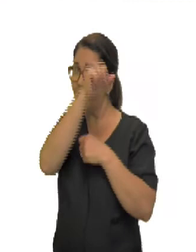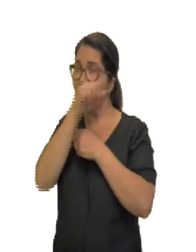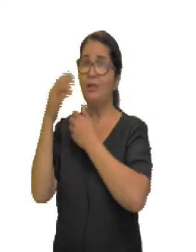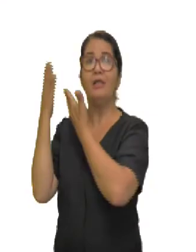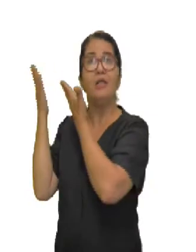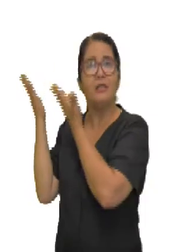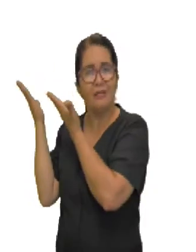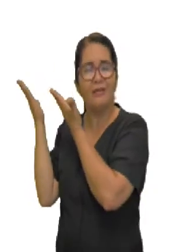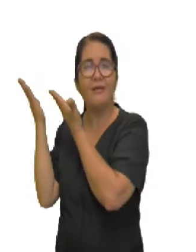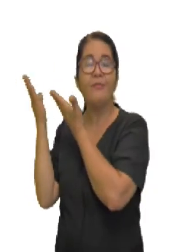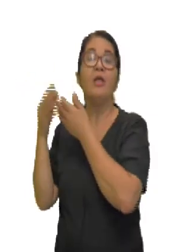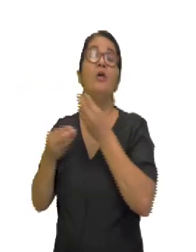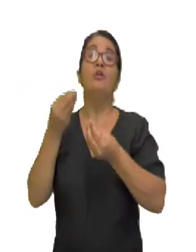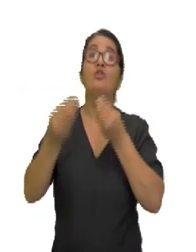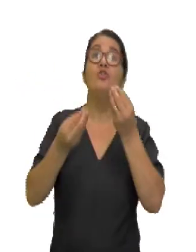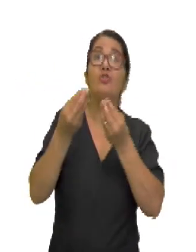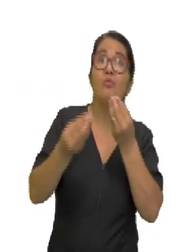falo de